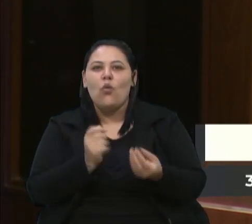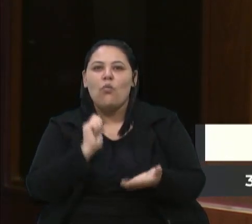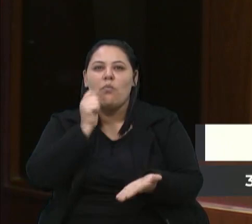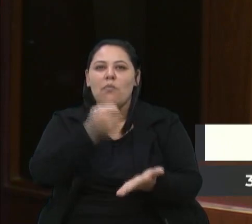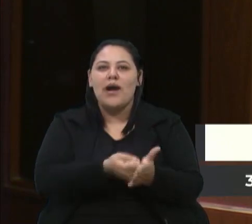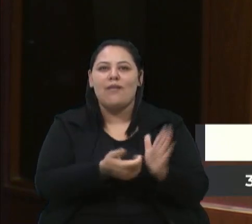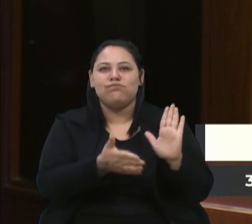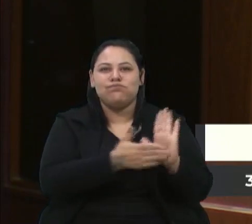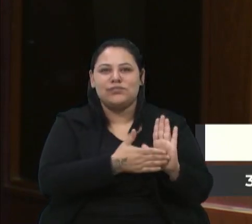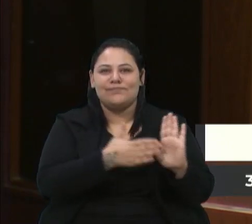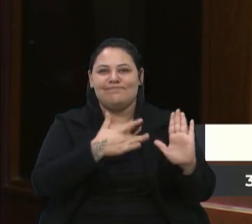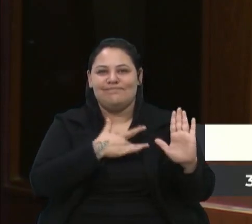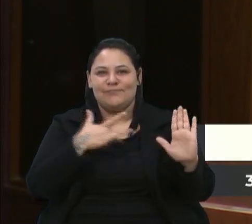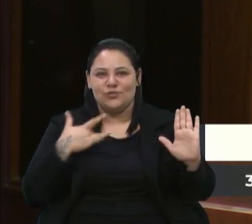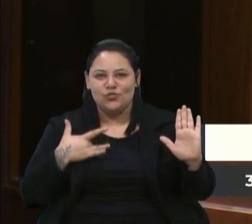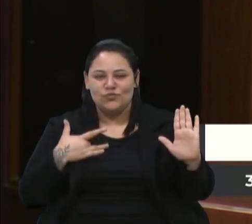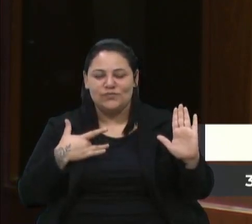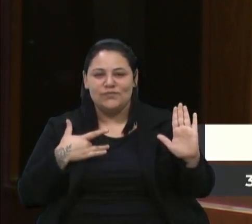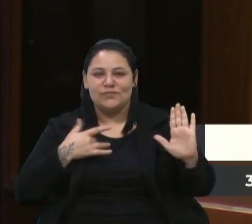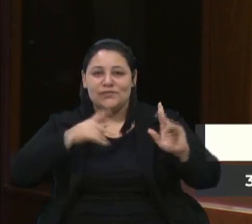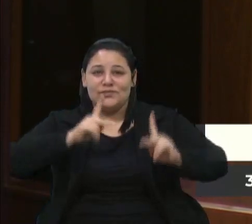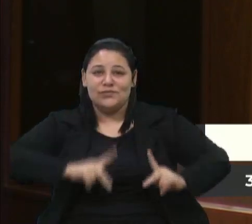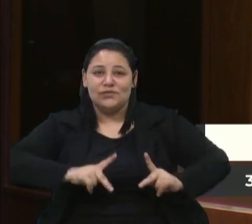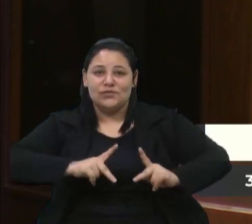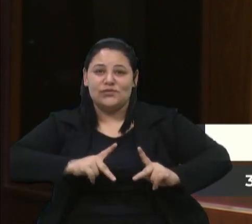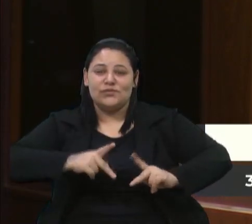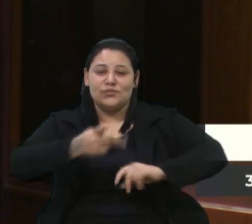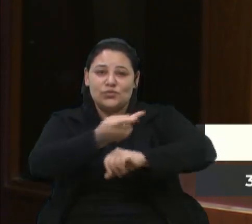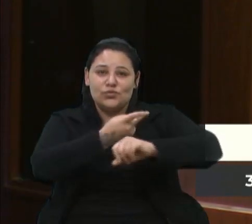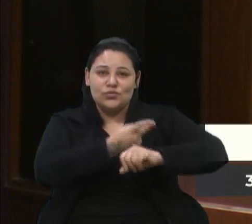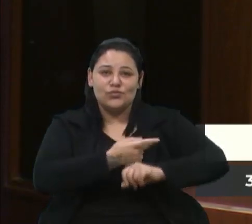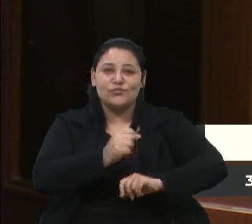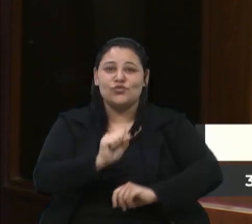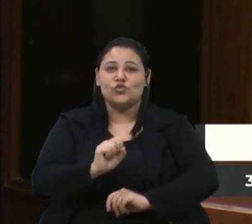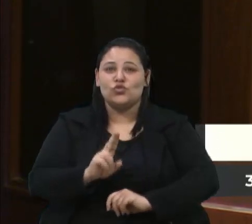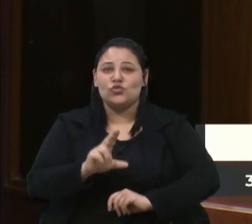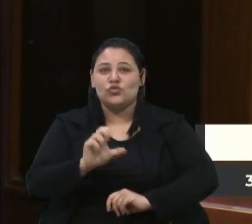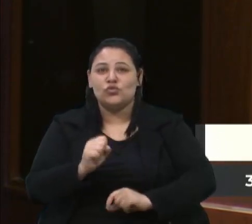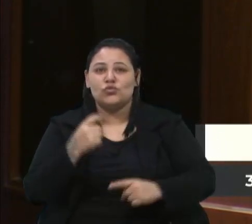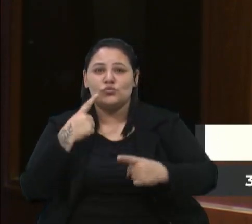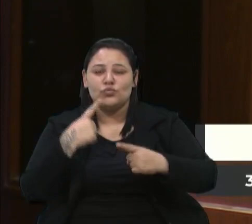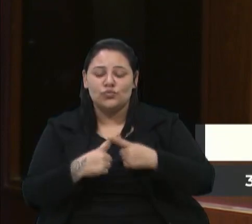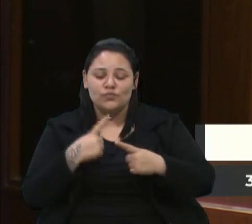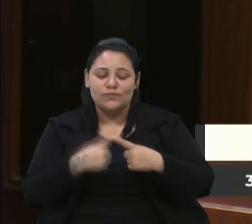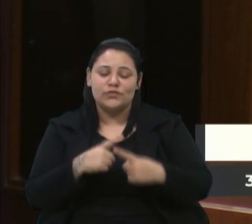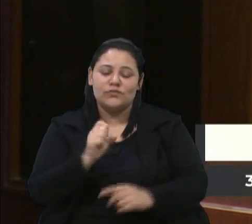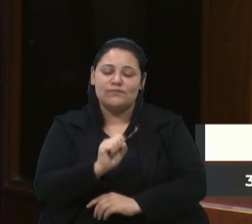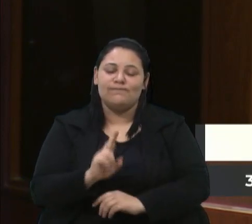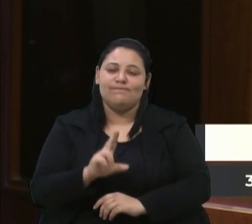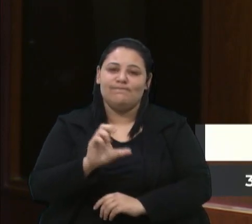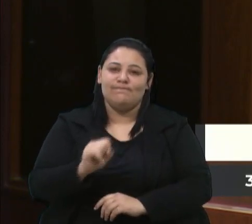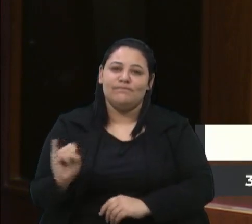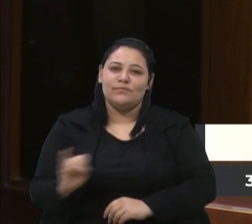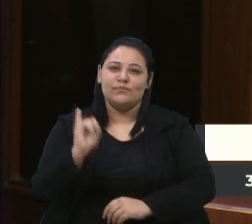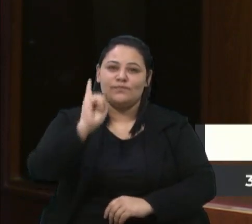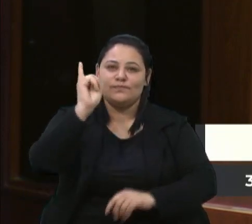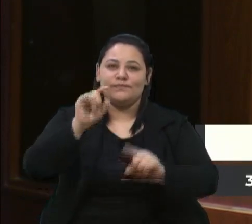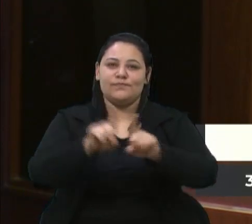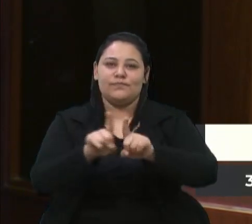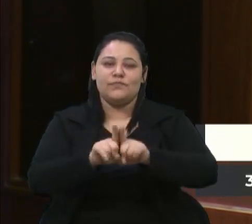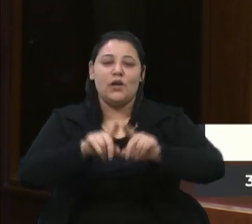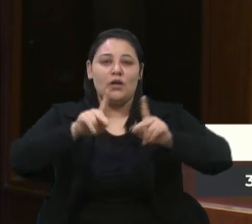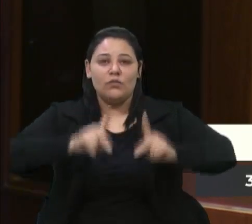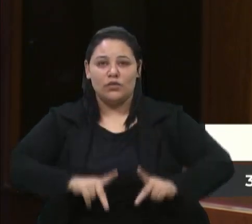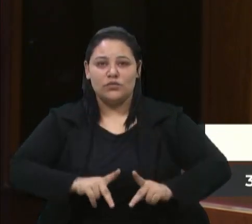de saúde. As pessoas recorrem ao SUS porque o SUS é importante. As pessoas recorrem